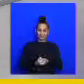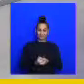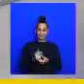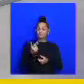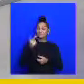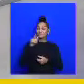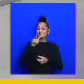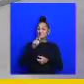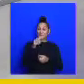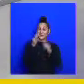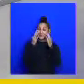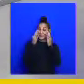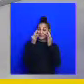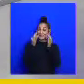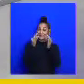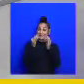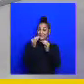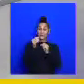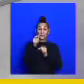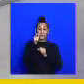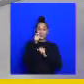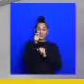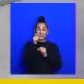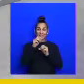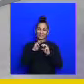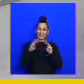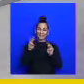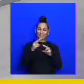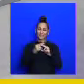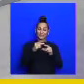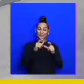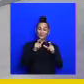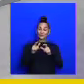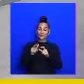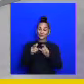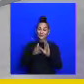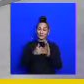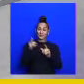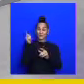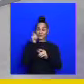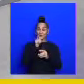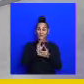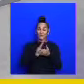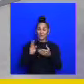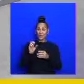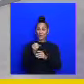Após a apuração, fique atenta, fique atento à página da Caixa para saber de onde são as apostas premiadas